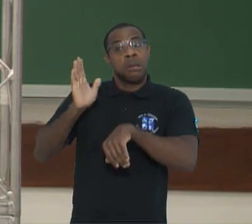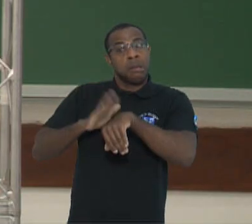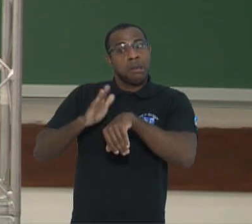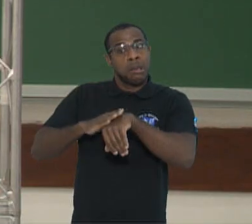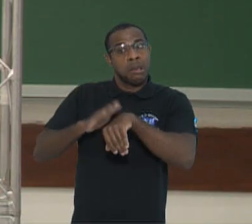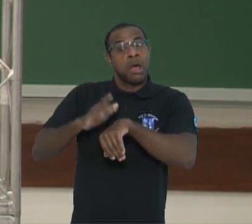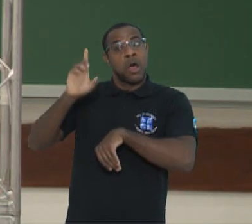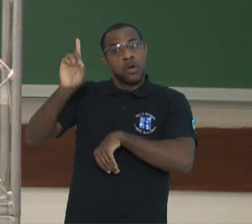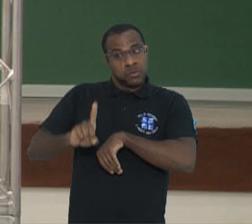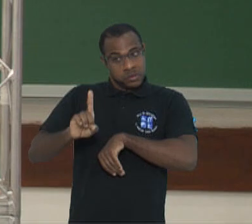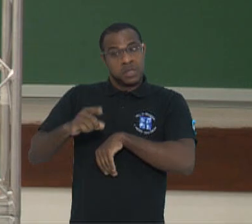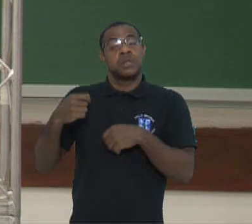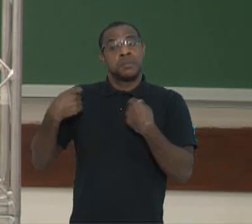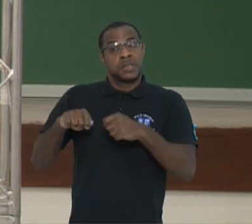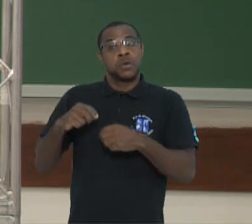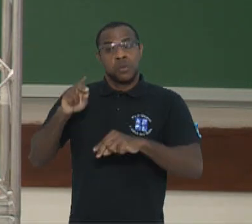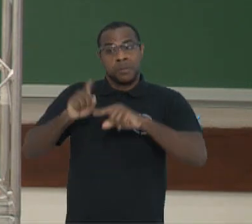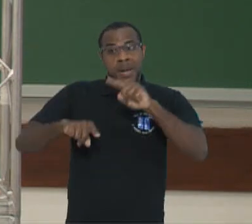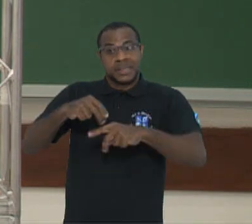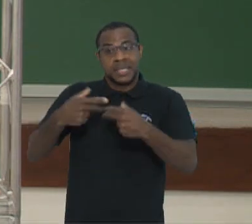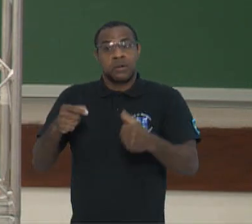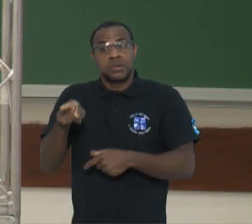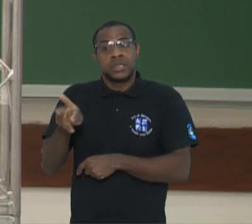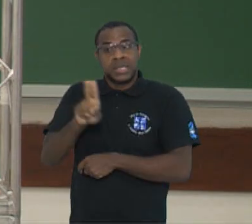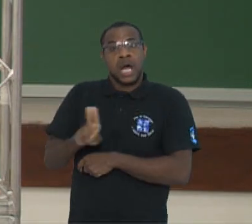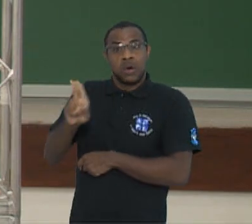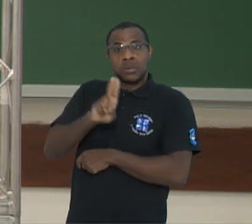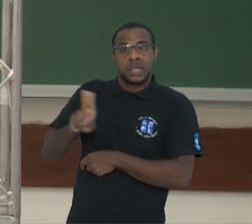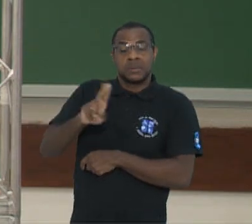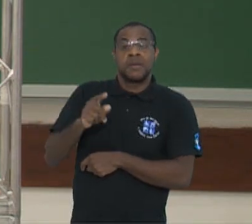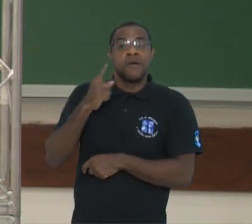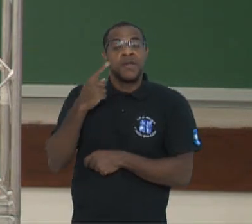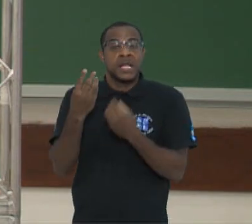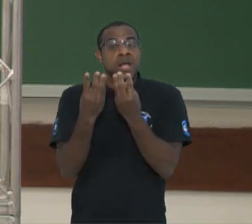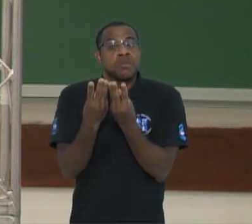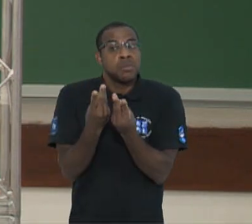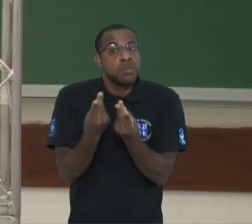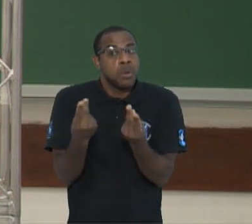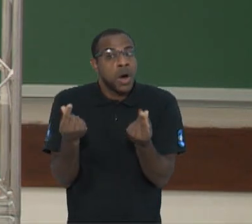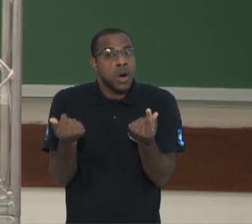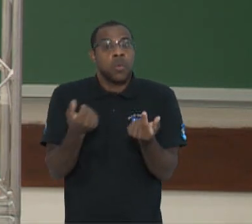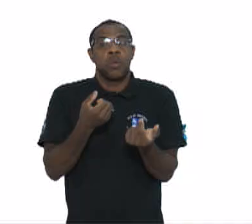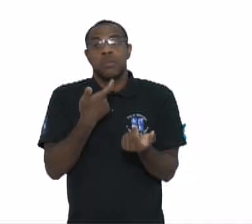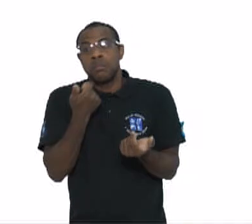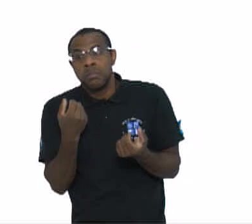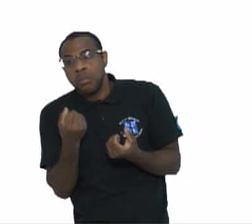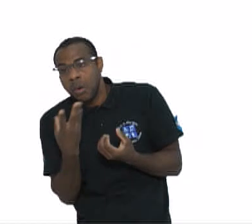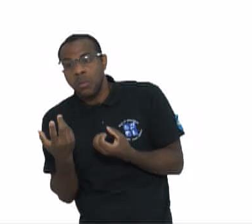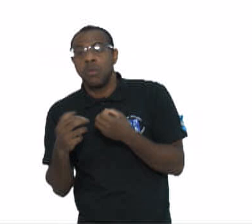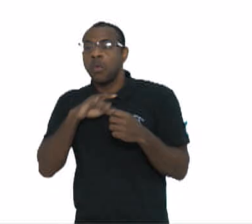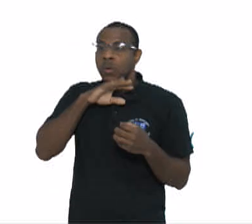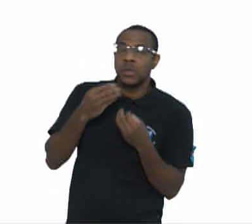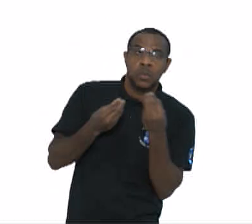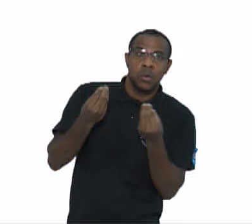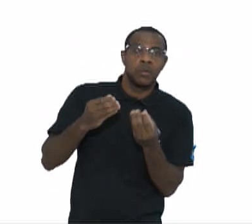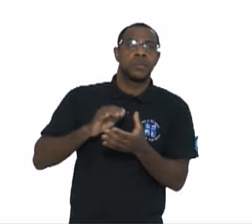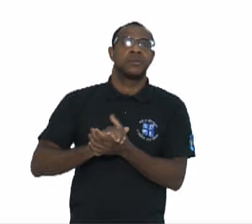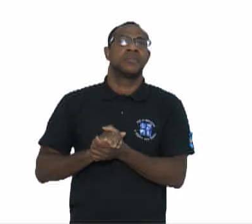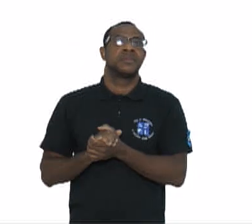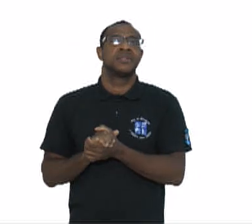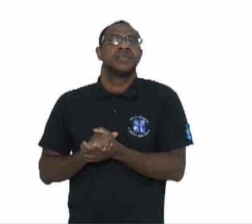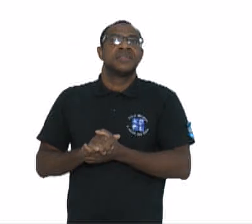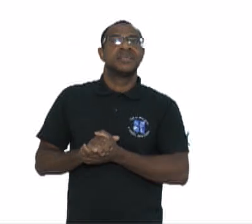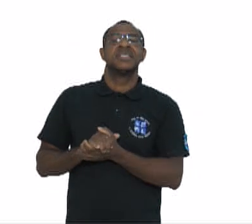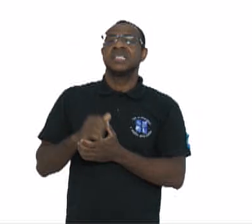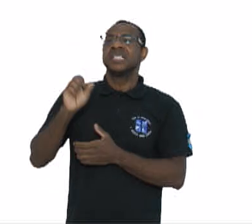que você está utilizando, que não é um material de tão boa qualidade quanto a obra. Oh yeah, glad you caught